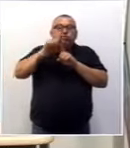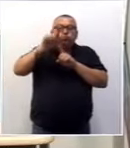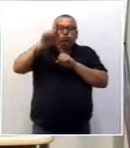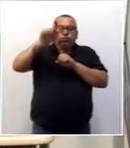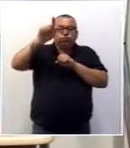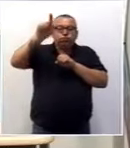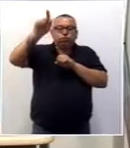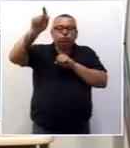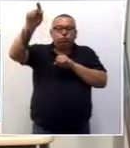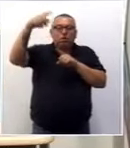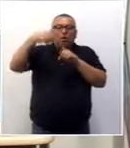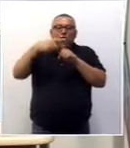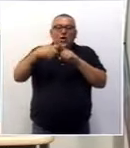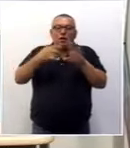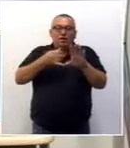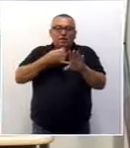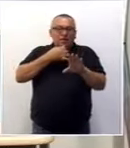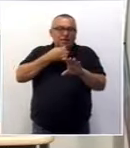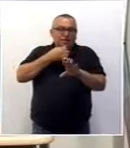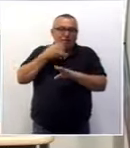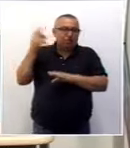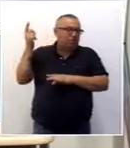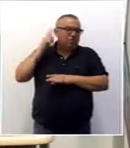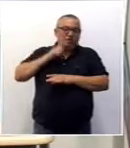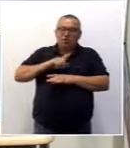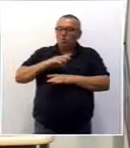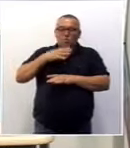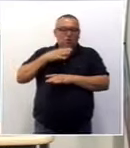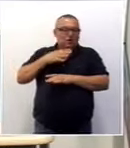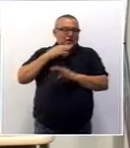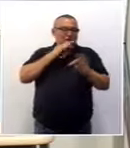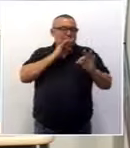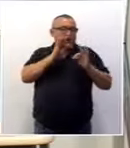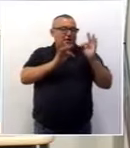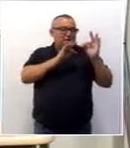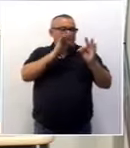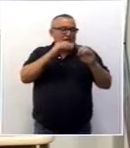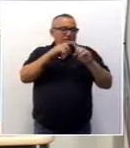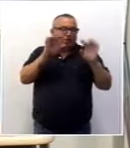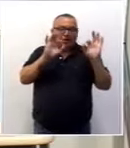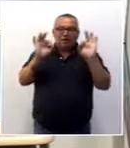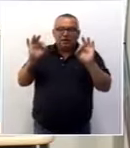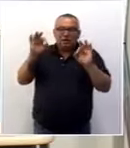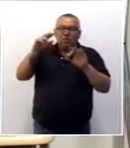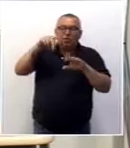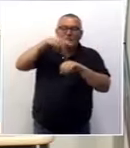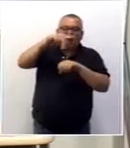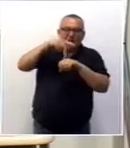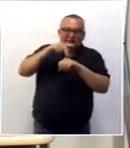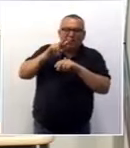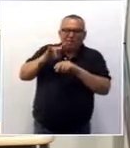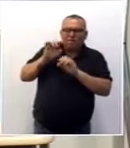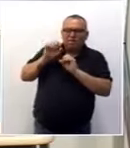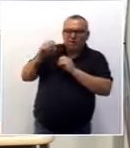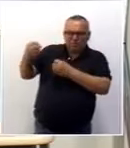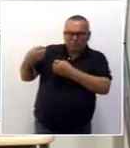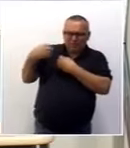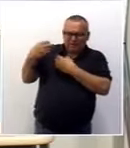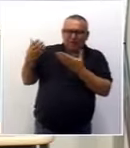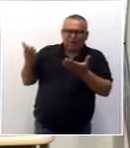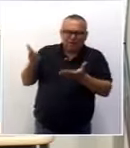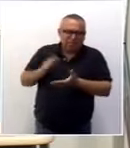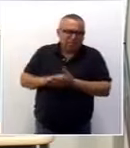porque infelizmente a gente não domina essa tecnologia que nenhum país do mundo vai ensinar como é que faz um lançamento de satélite,